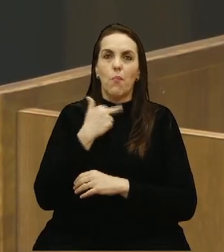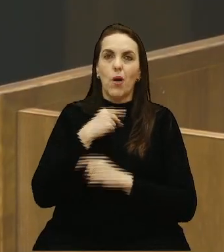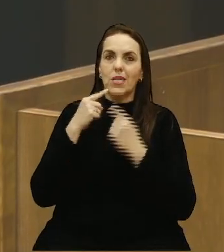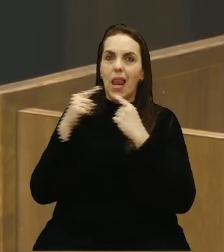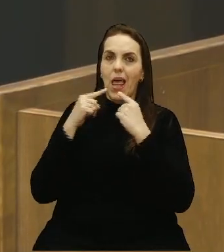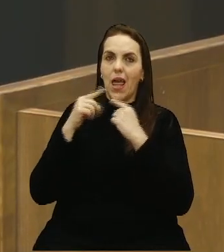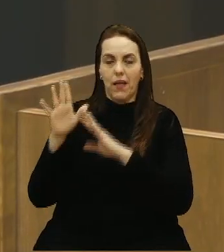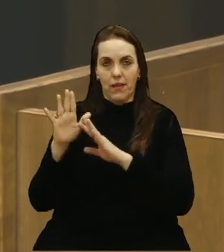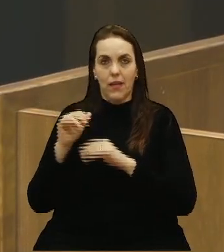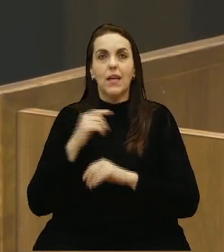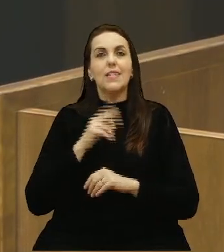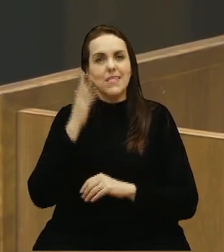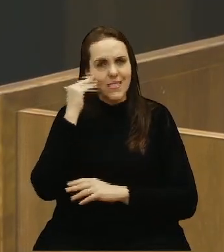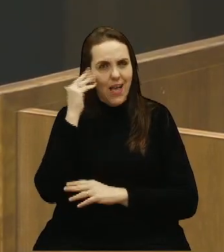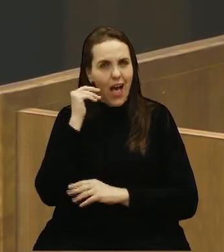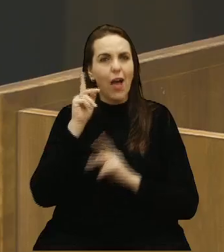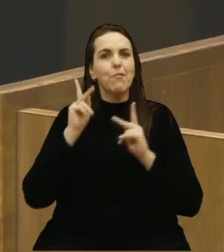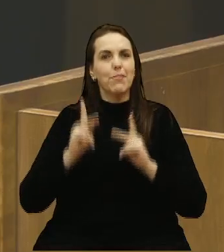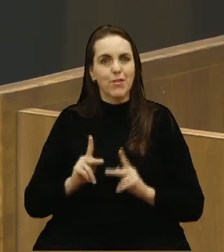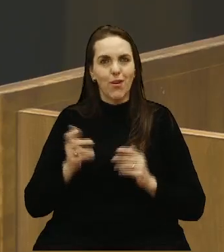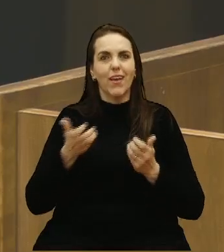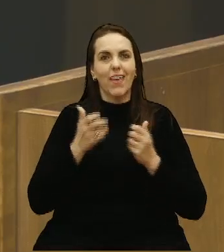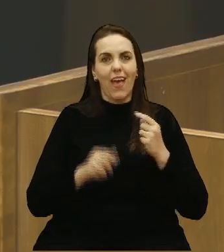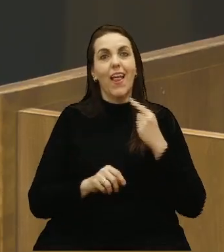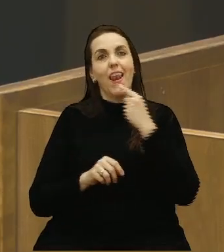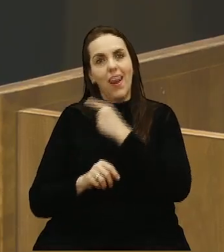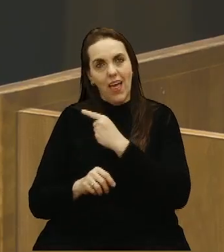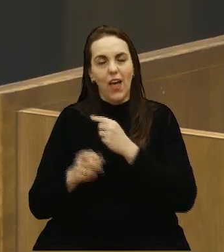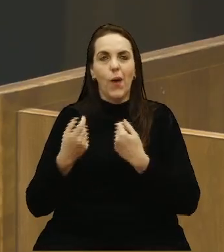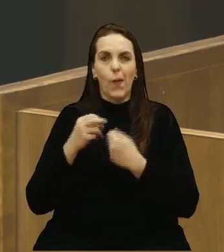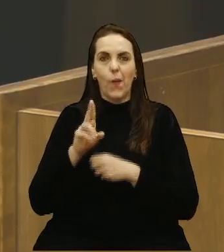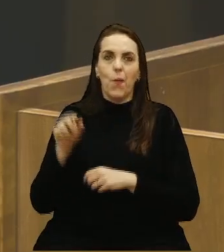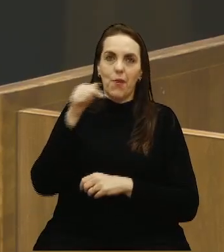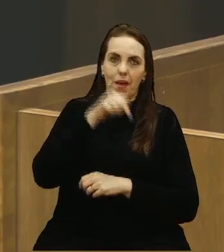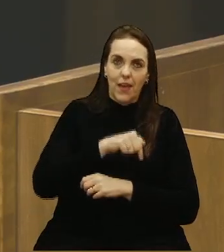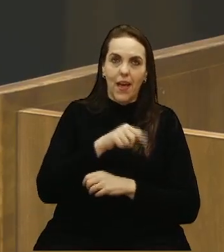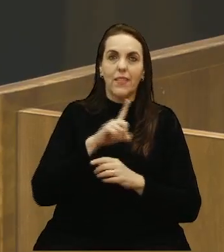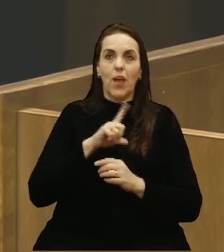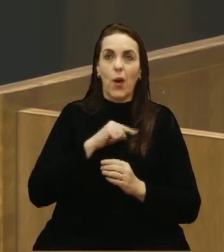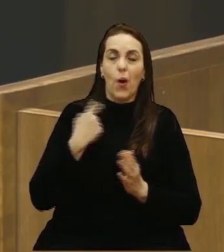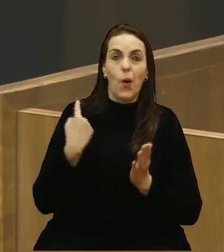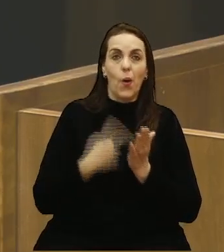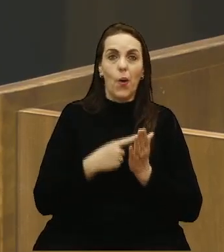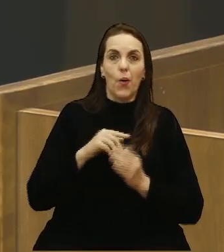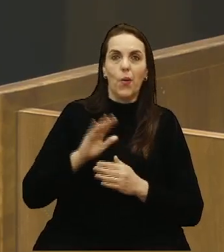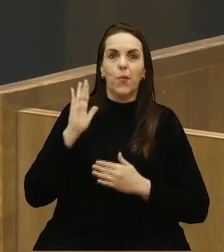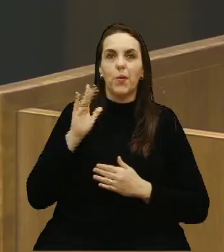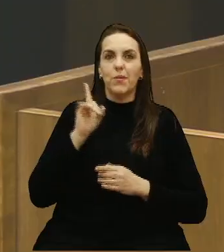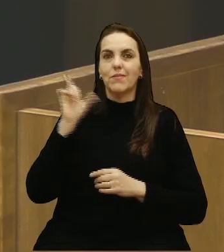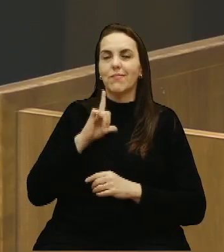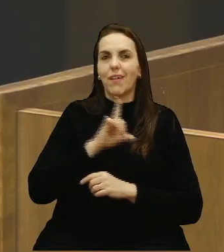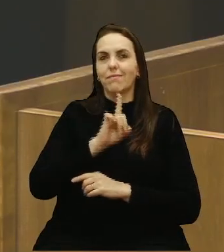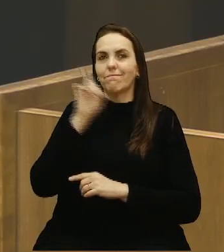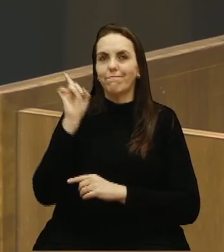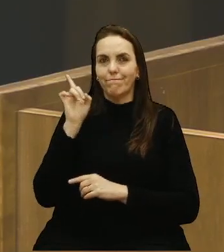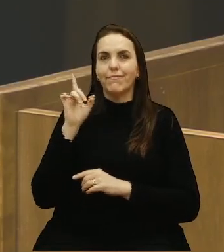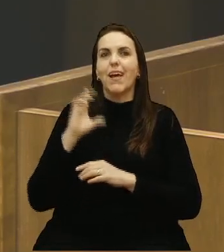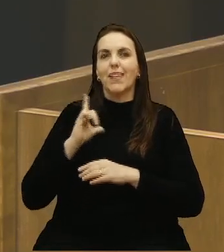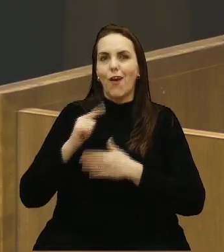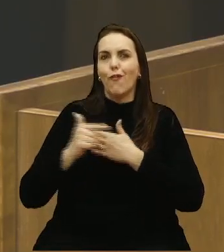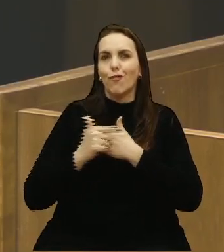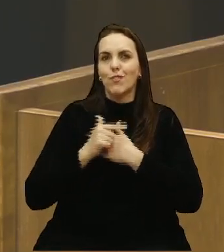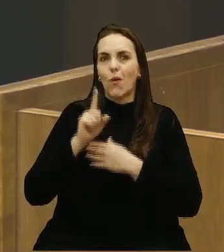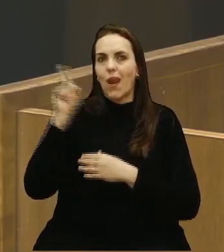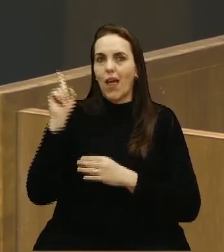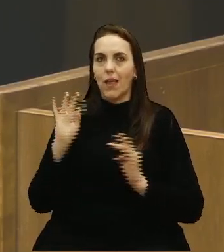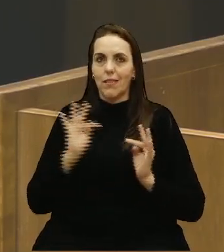se propõe a estar lá, ou vem para cá e daí tem um compromisso por ter os cargos lá, tem outros que têm o cargo lá, mas são técnicos